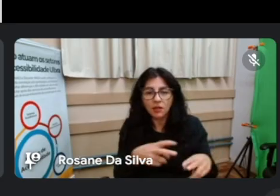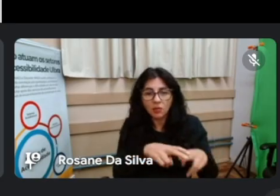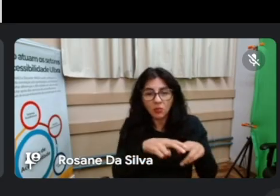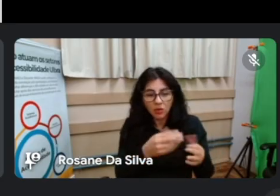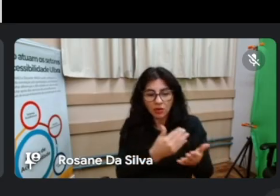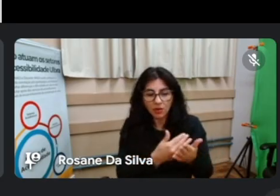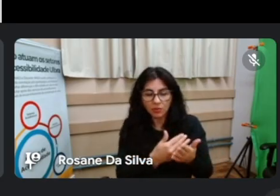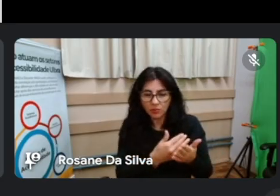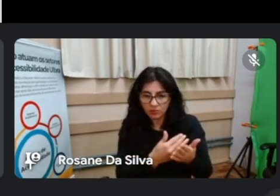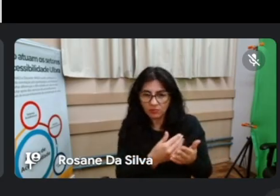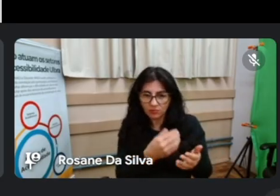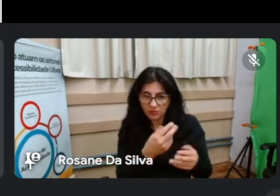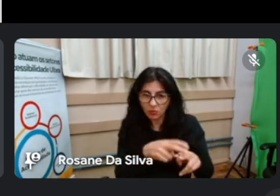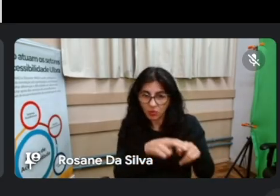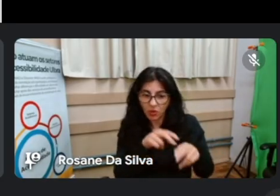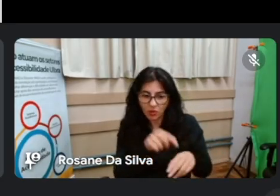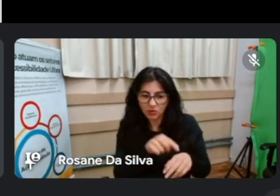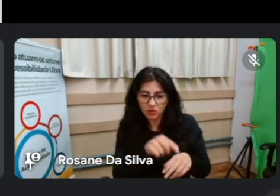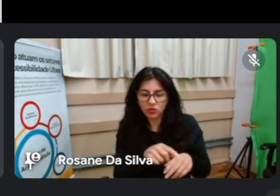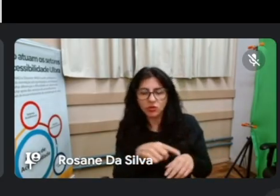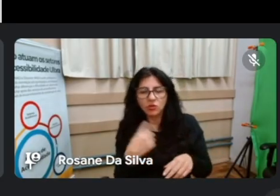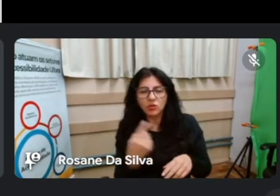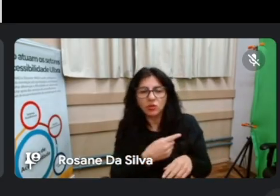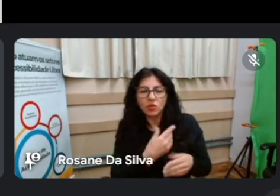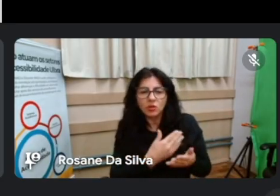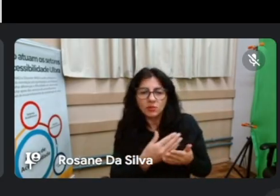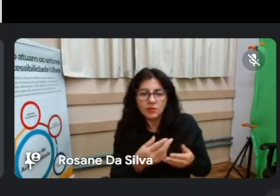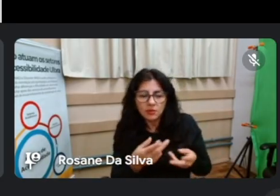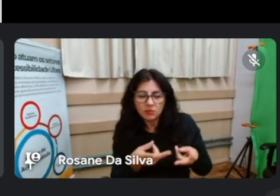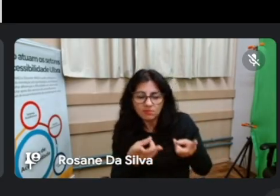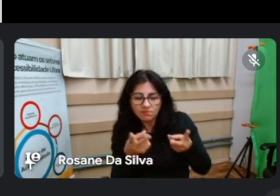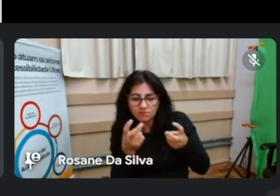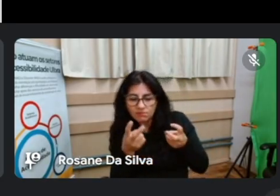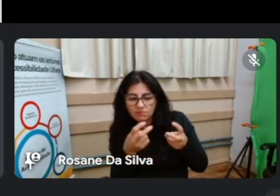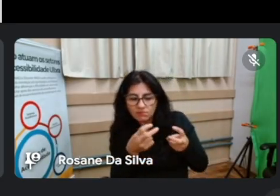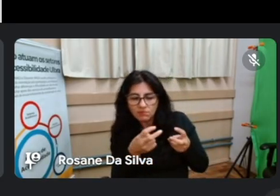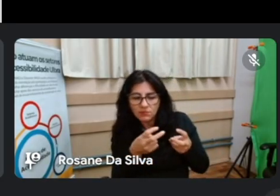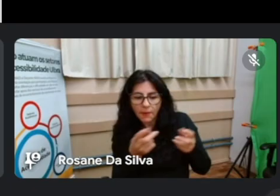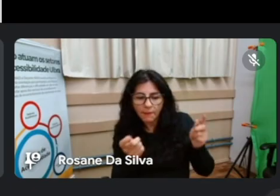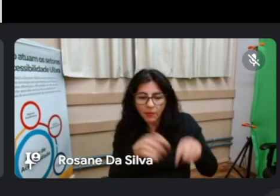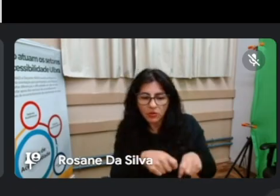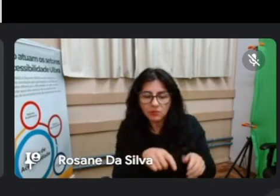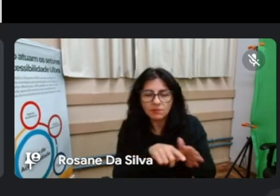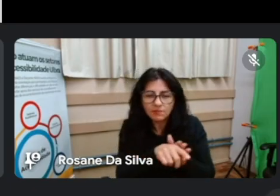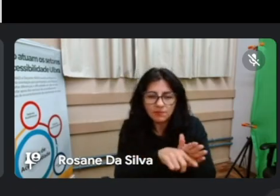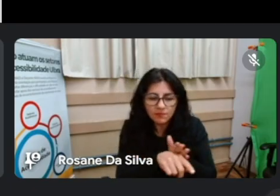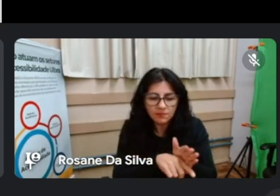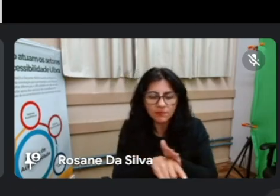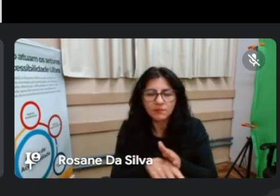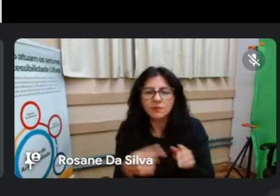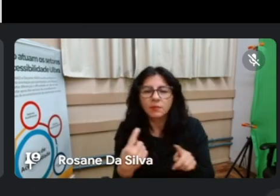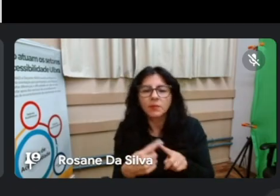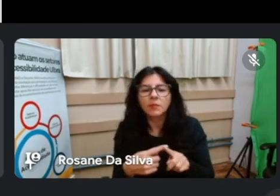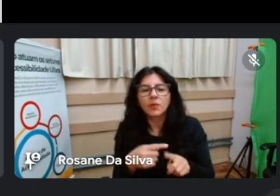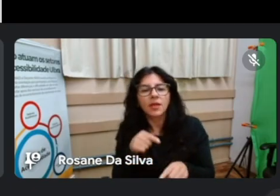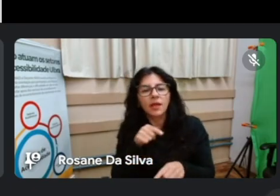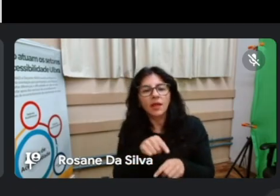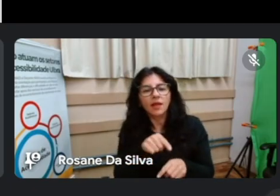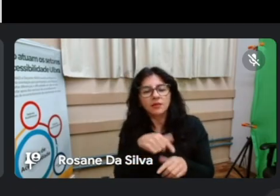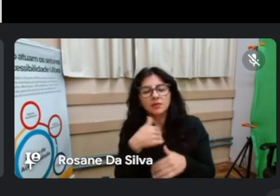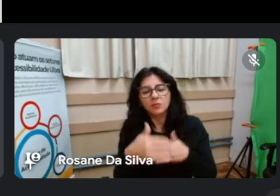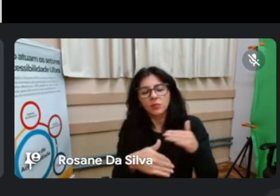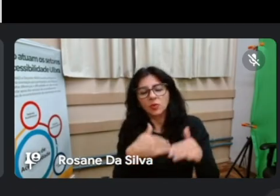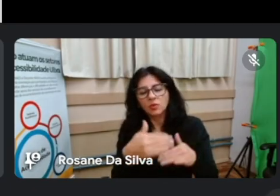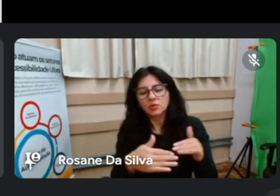considerar as possibilidades de de investigação para que esse esse processo que